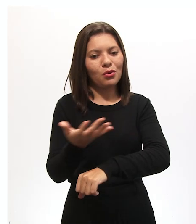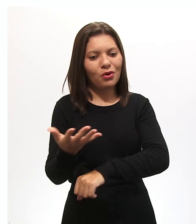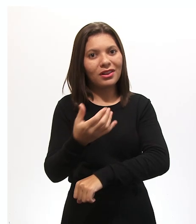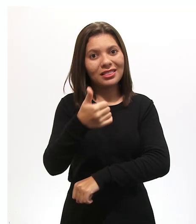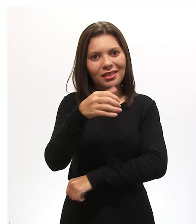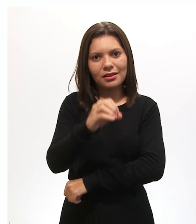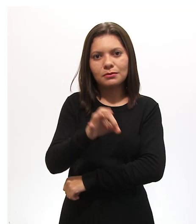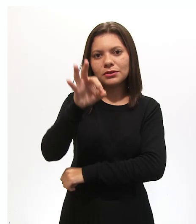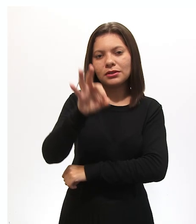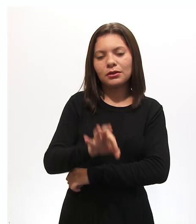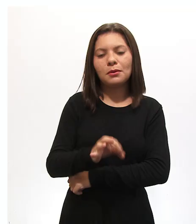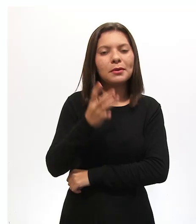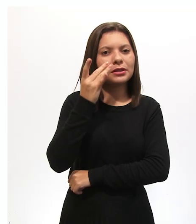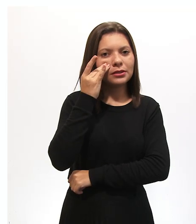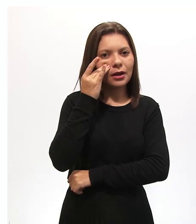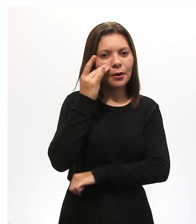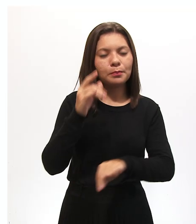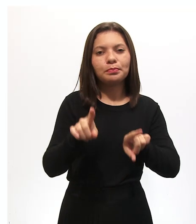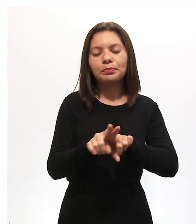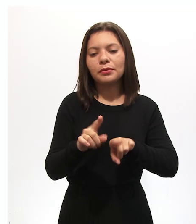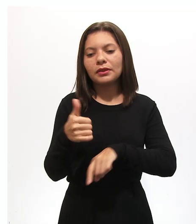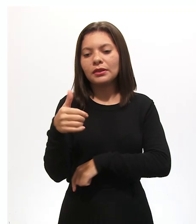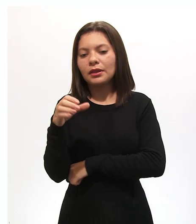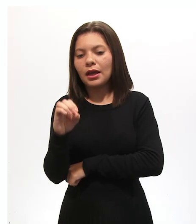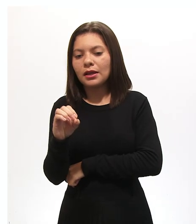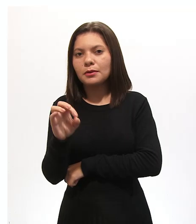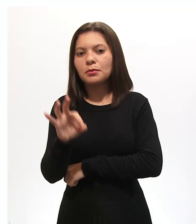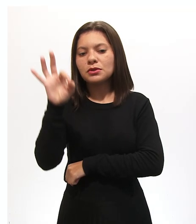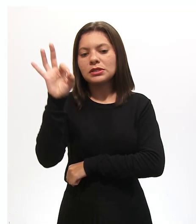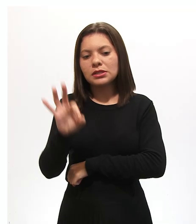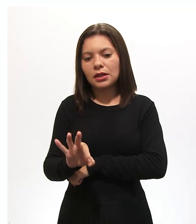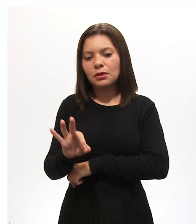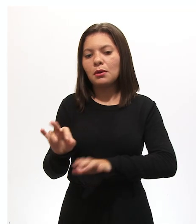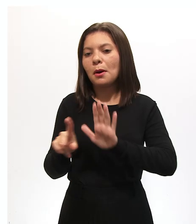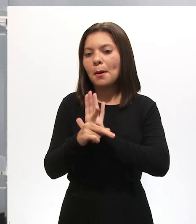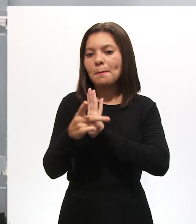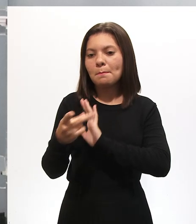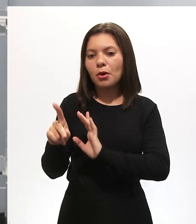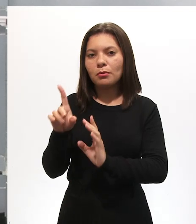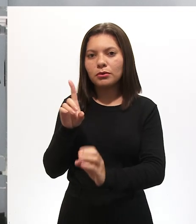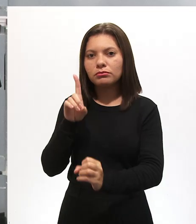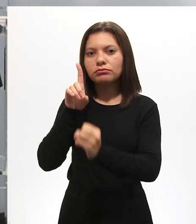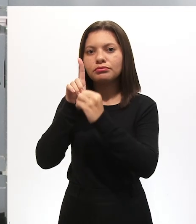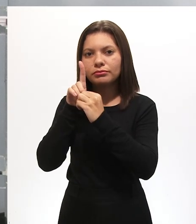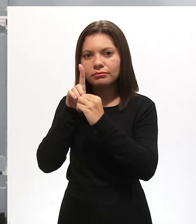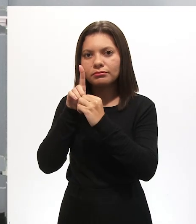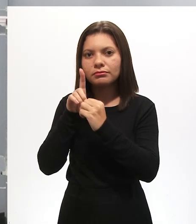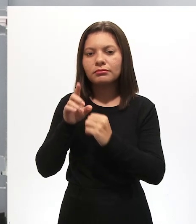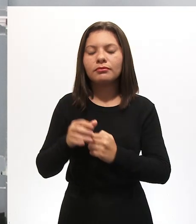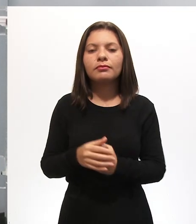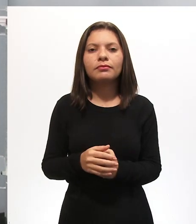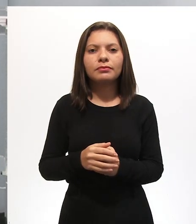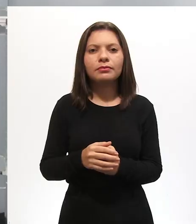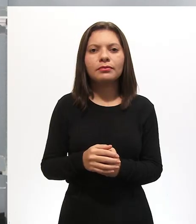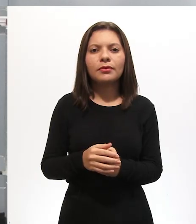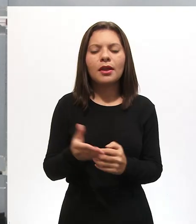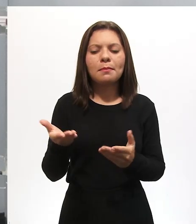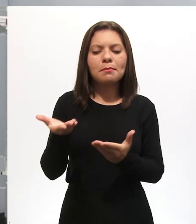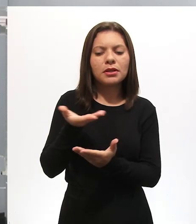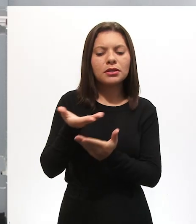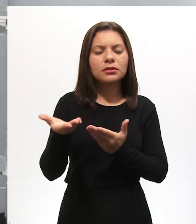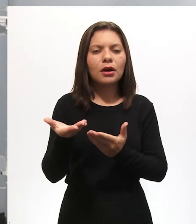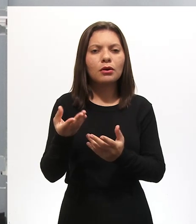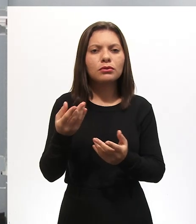e 10% em atividades síncronas mediadas. A ideia da mediação aí, vai ter um momento com